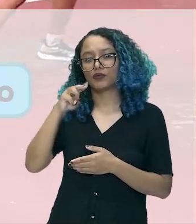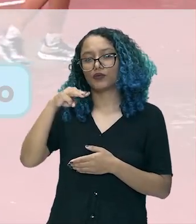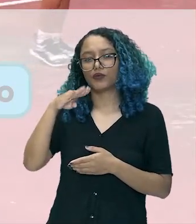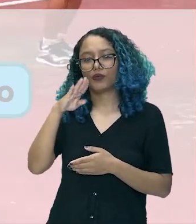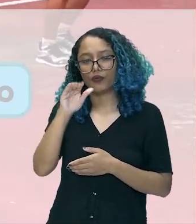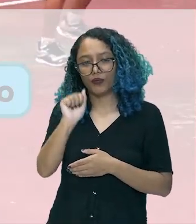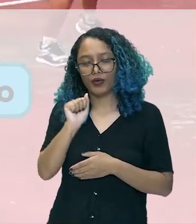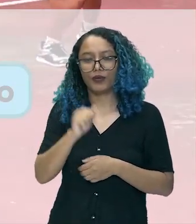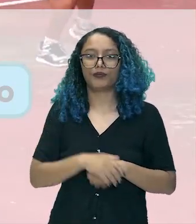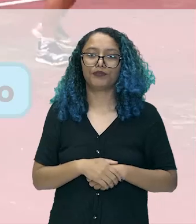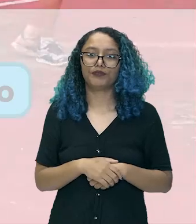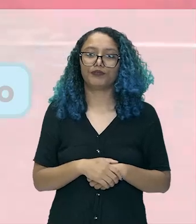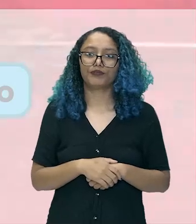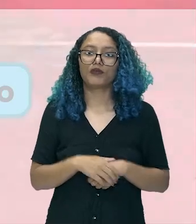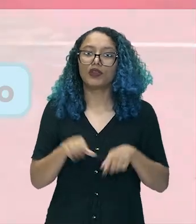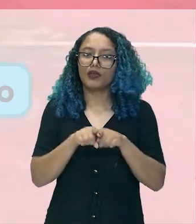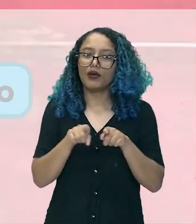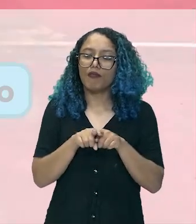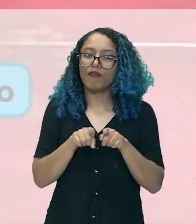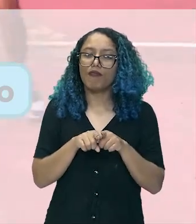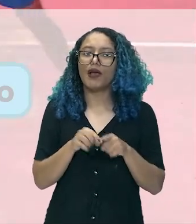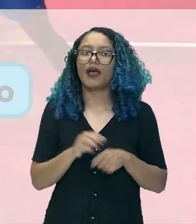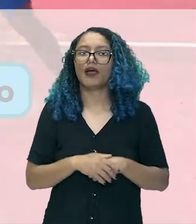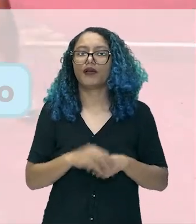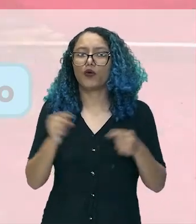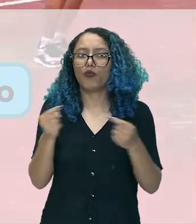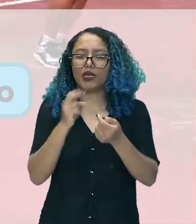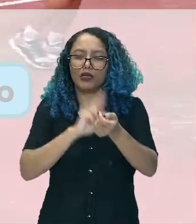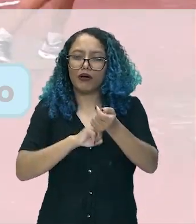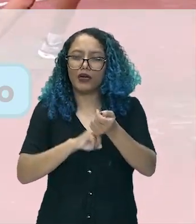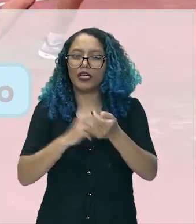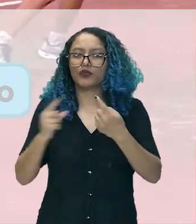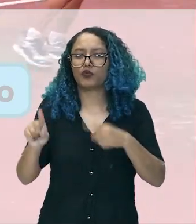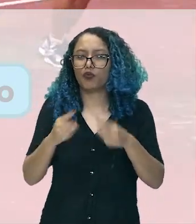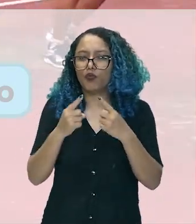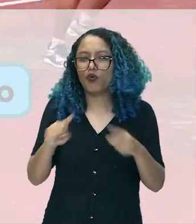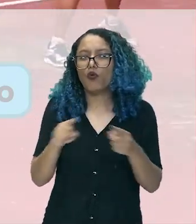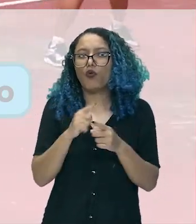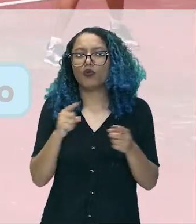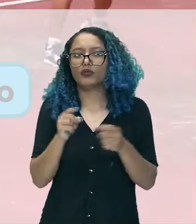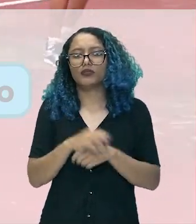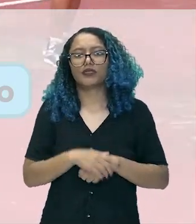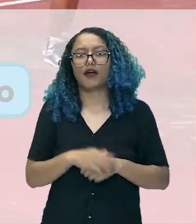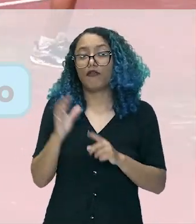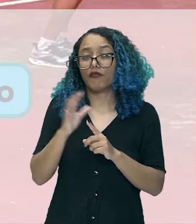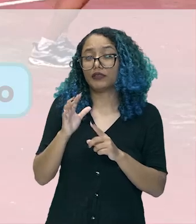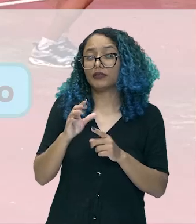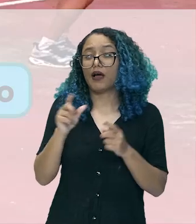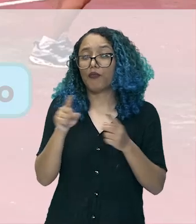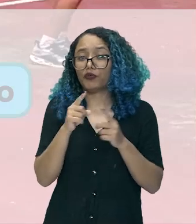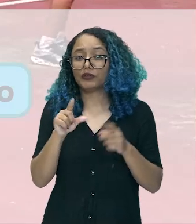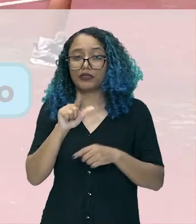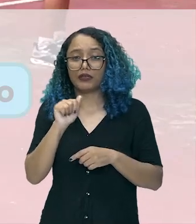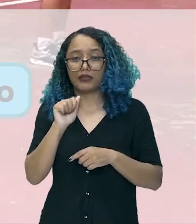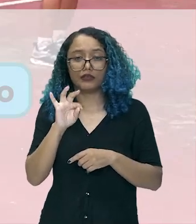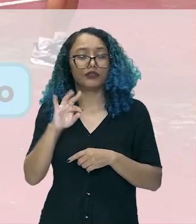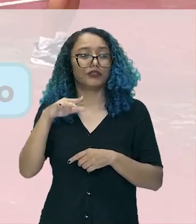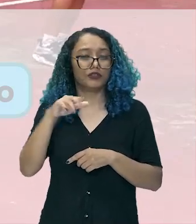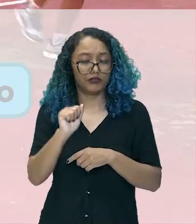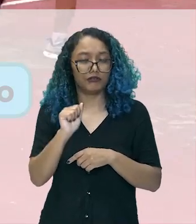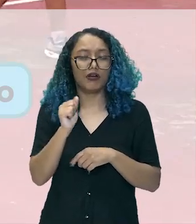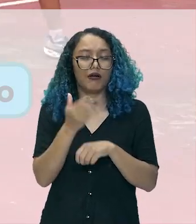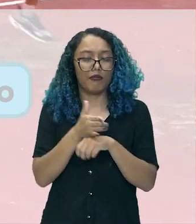degrau, né, do step, ele realmente simula aí como se fosse o degrau de uma escada, onde as pessoas vão subir e descer,